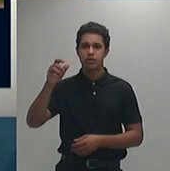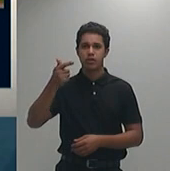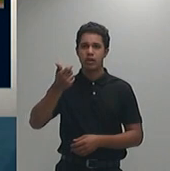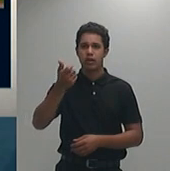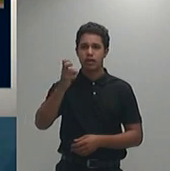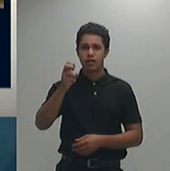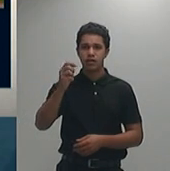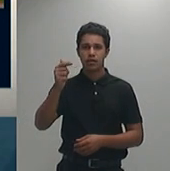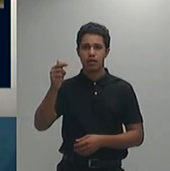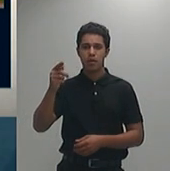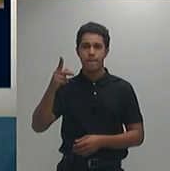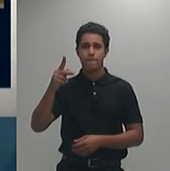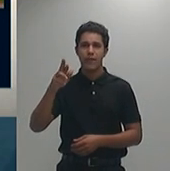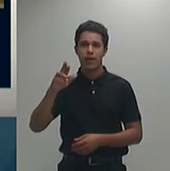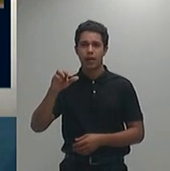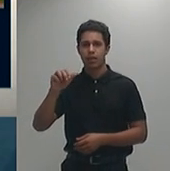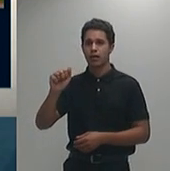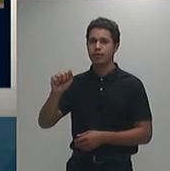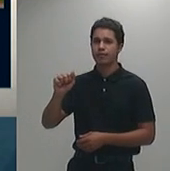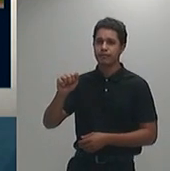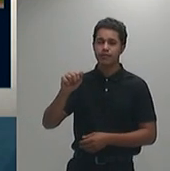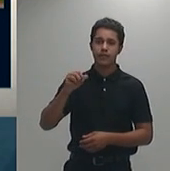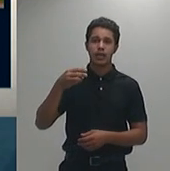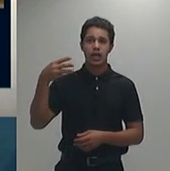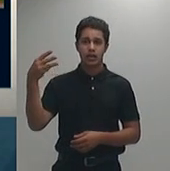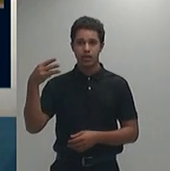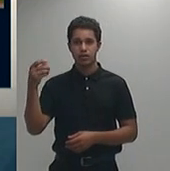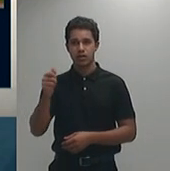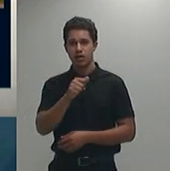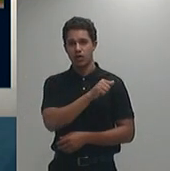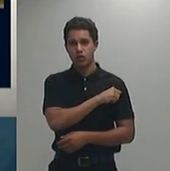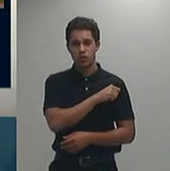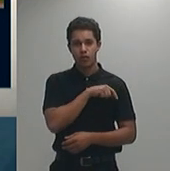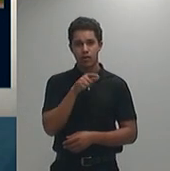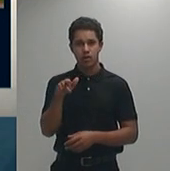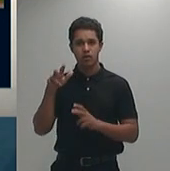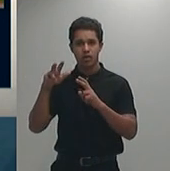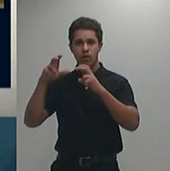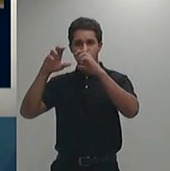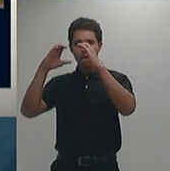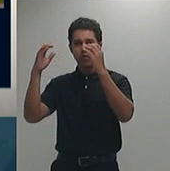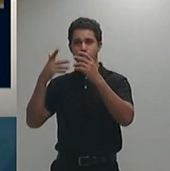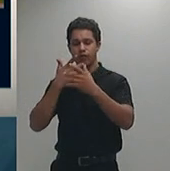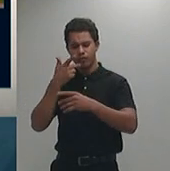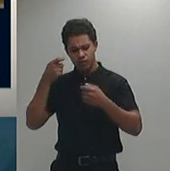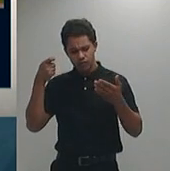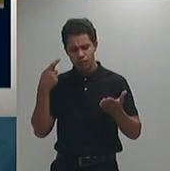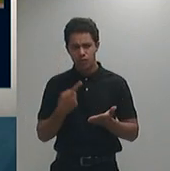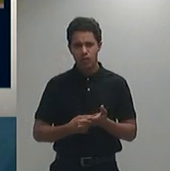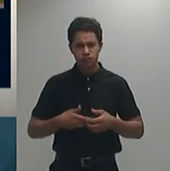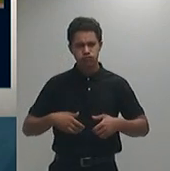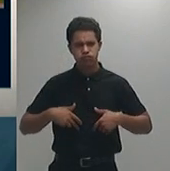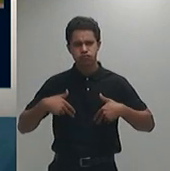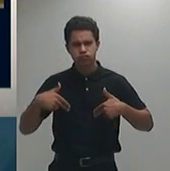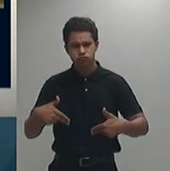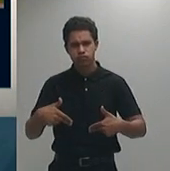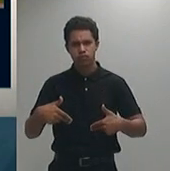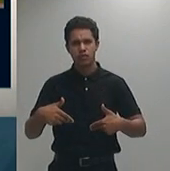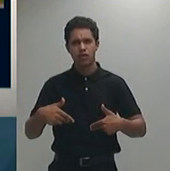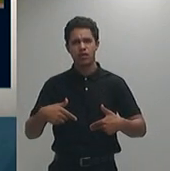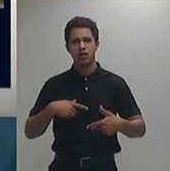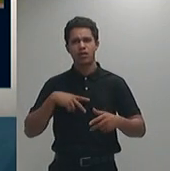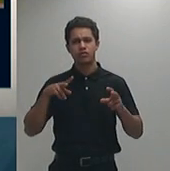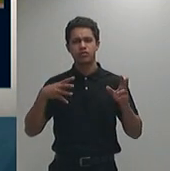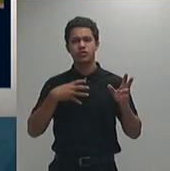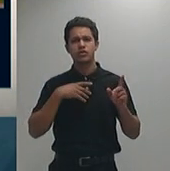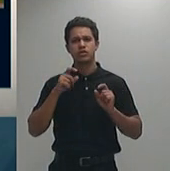Paraná e a terceira turma desta corte firmou posicionamento no sentido de que na